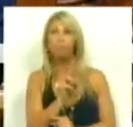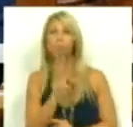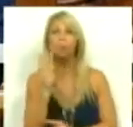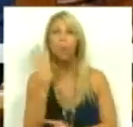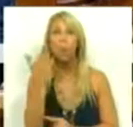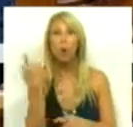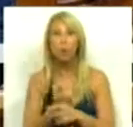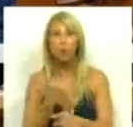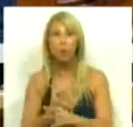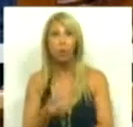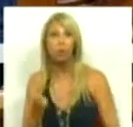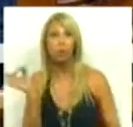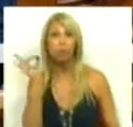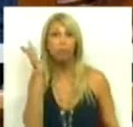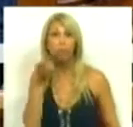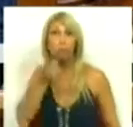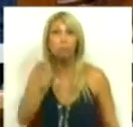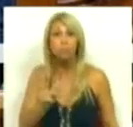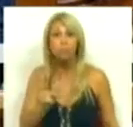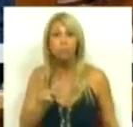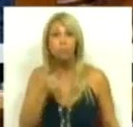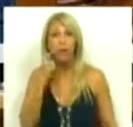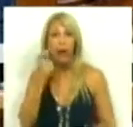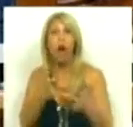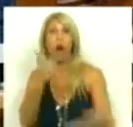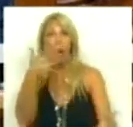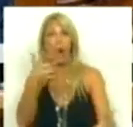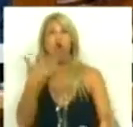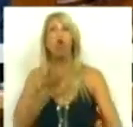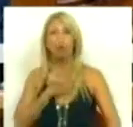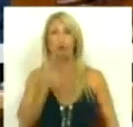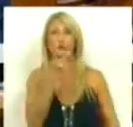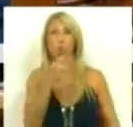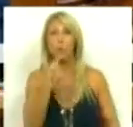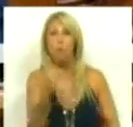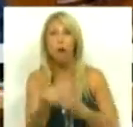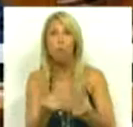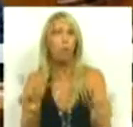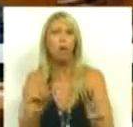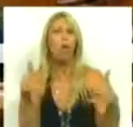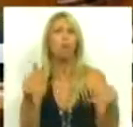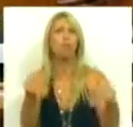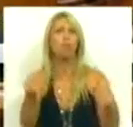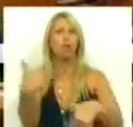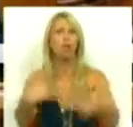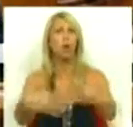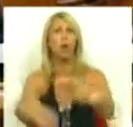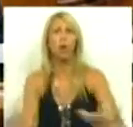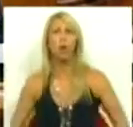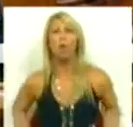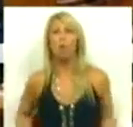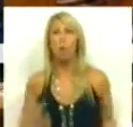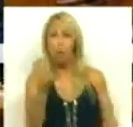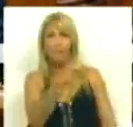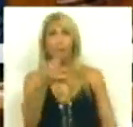eram evidentes? Não. Deixava seguir o jogo. Os incentivos às rendas de energia não eram, claro, fora de jogo.